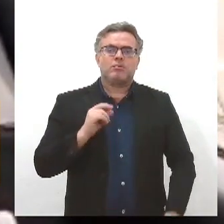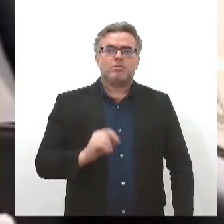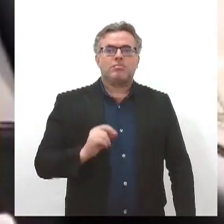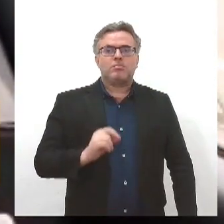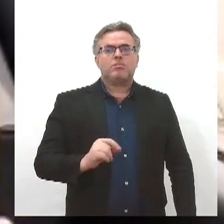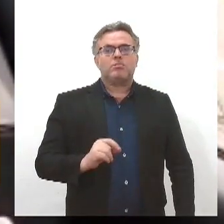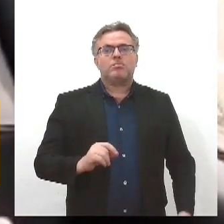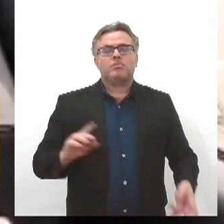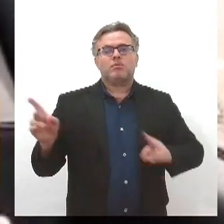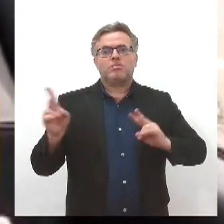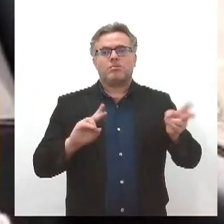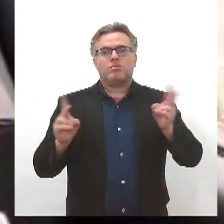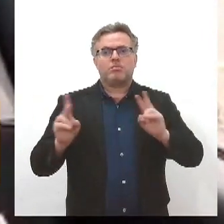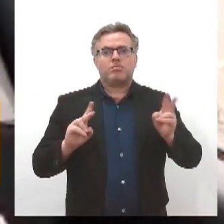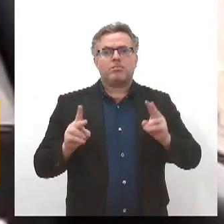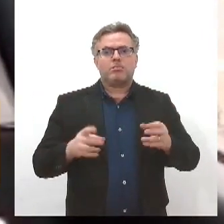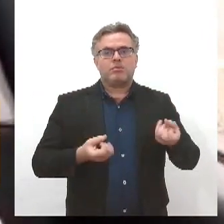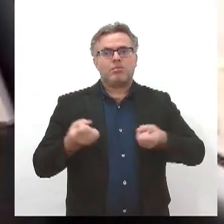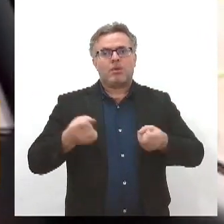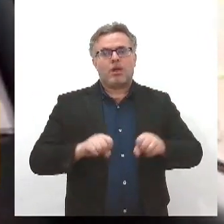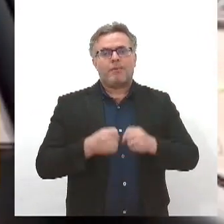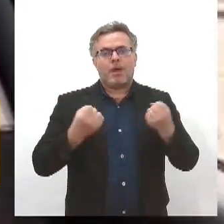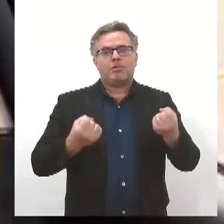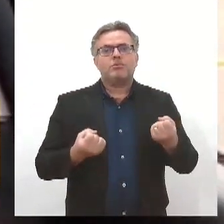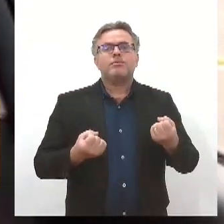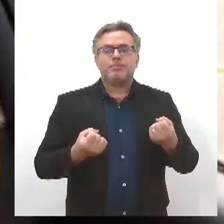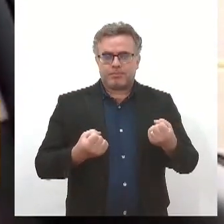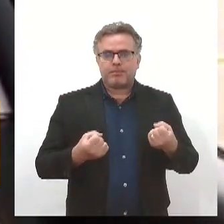Quebrado, nós optamos em procurar